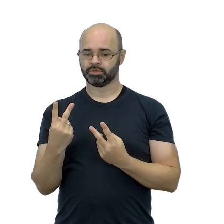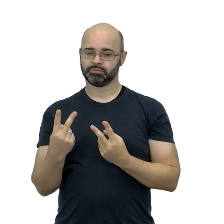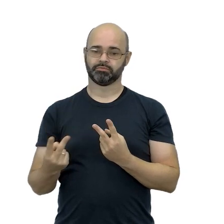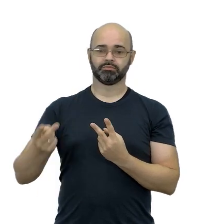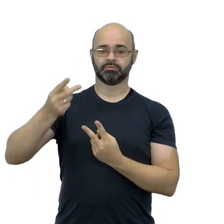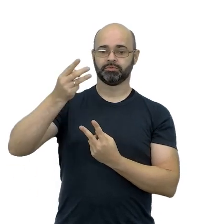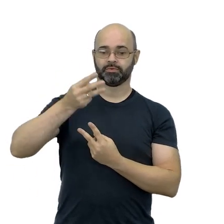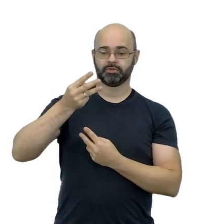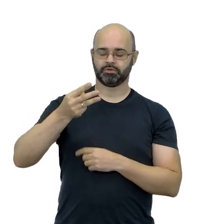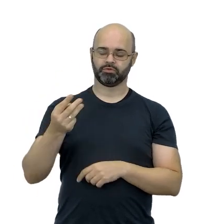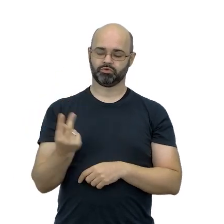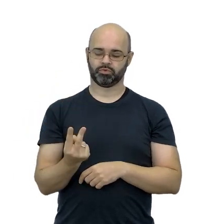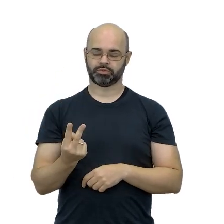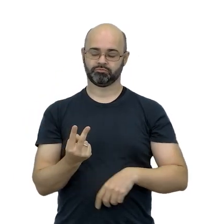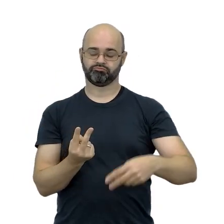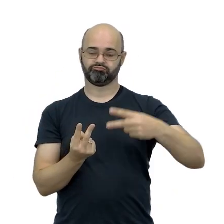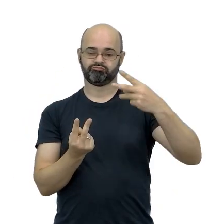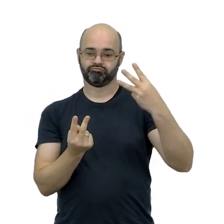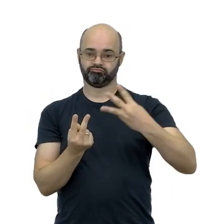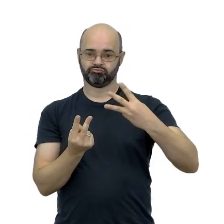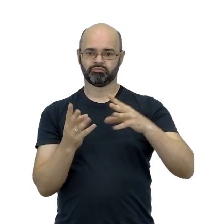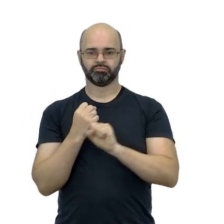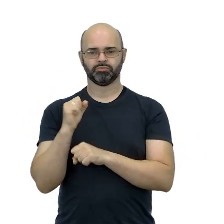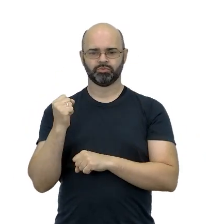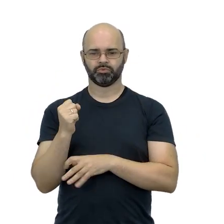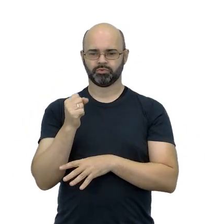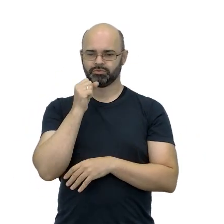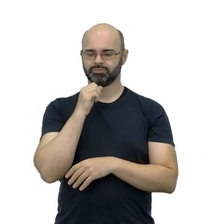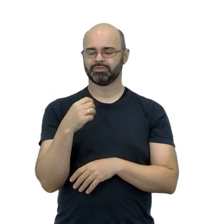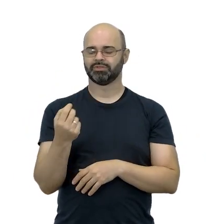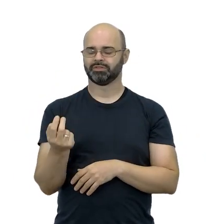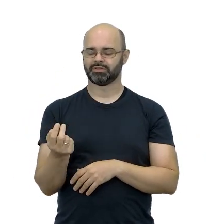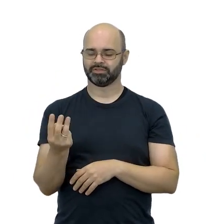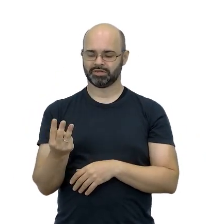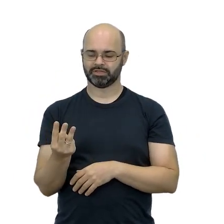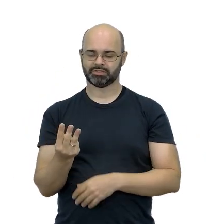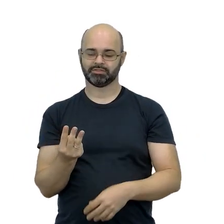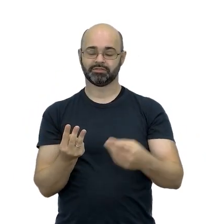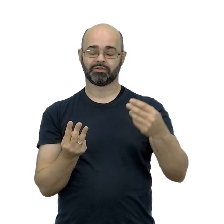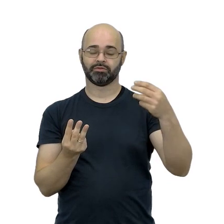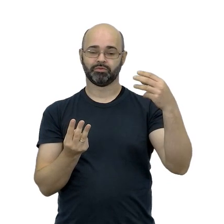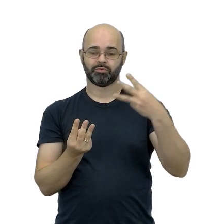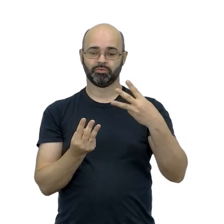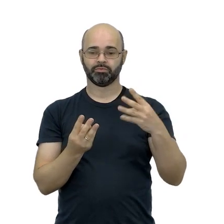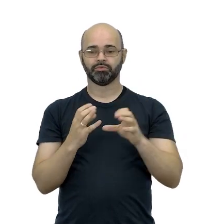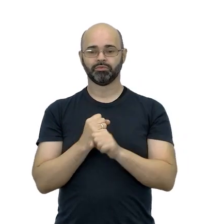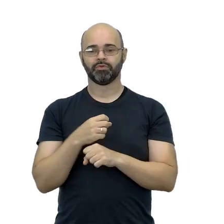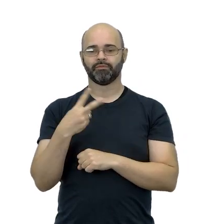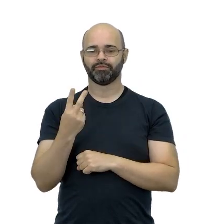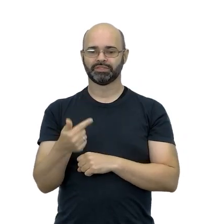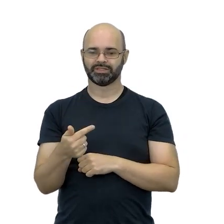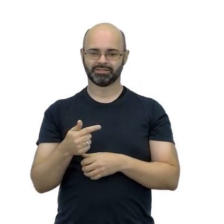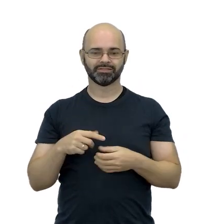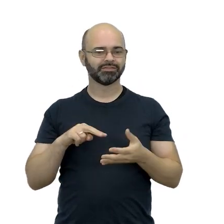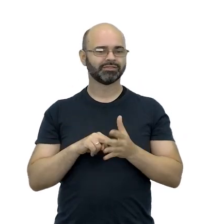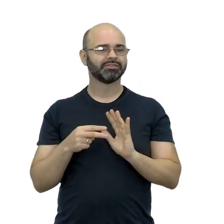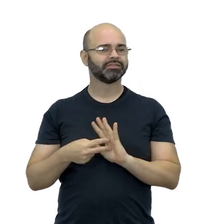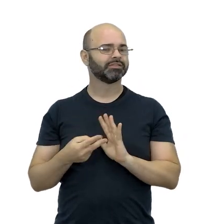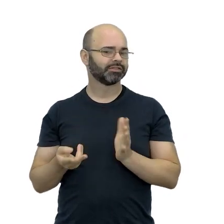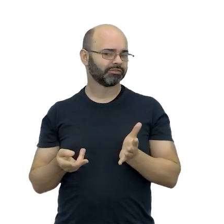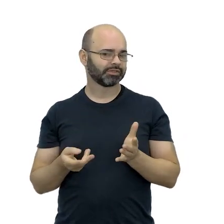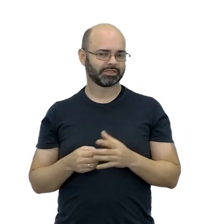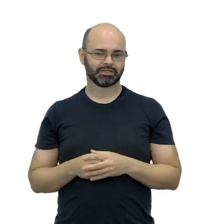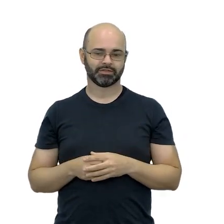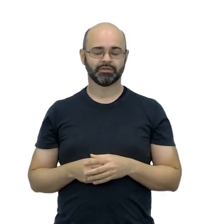assim como eu tenho que 3 elevado ao cubo é 27, ou seja, a raiz cúbica de 13 está entre quem?